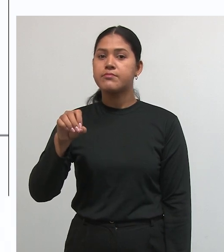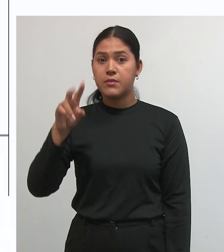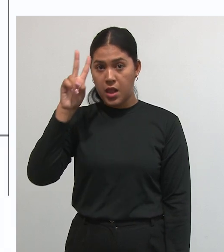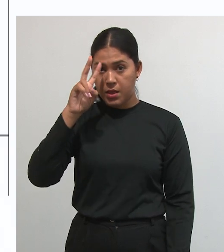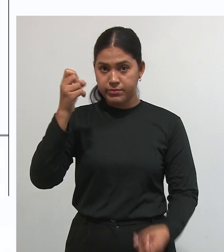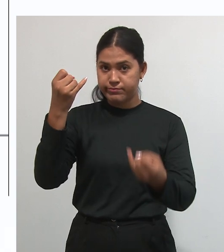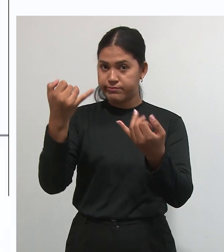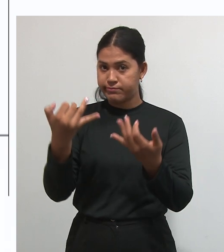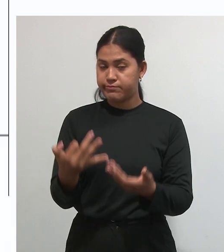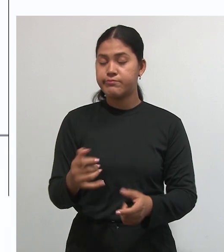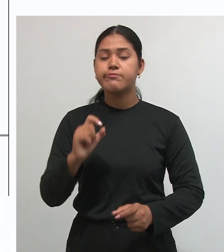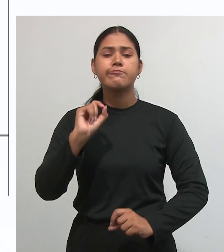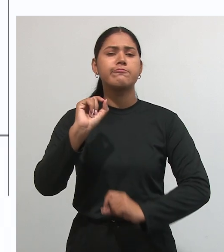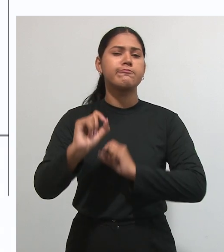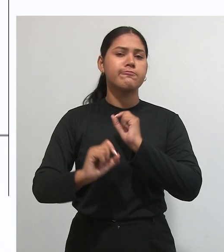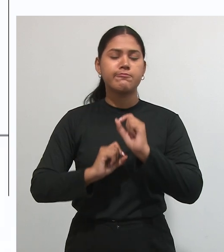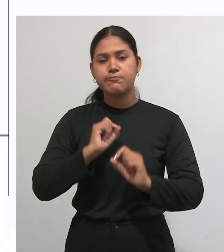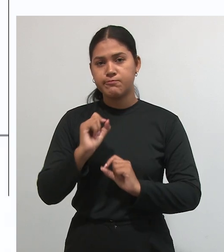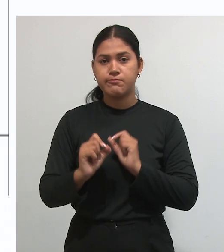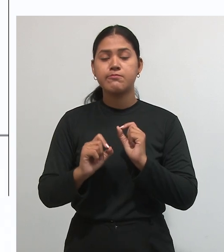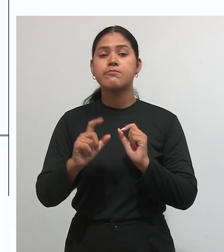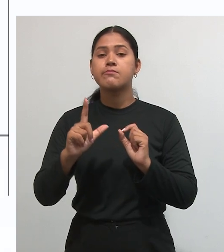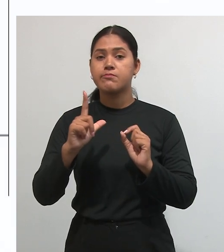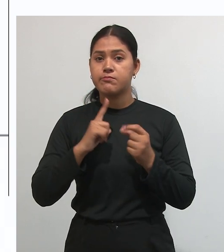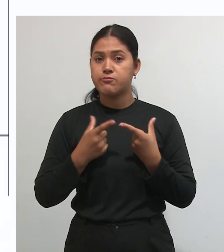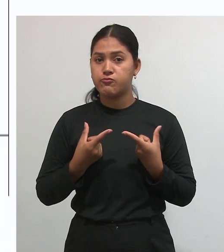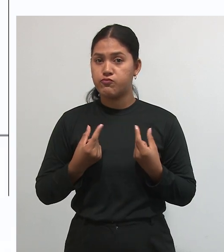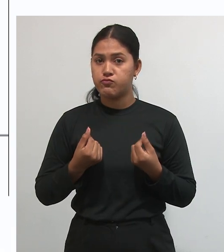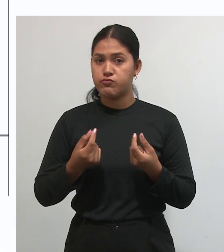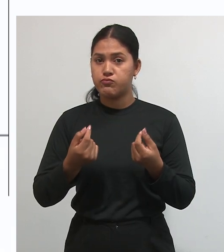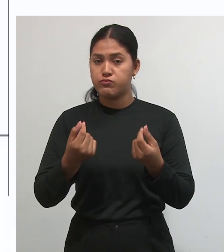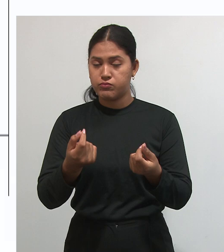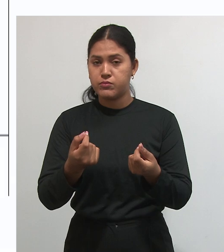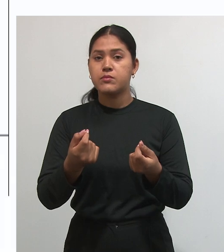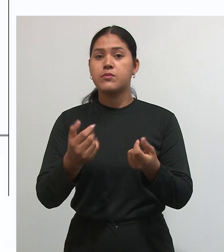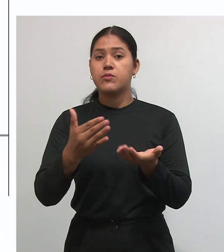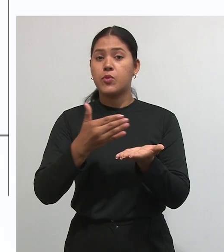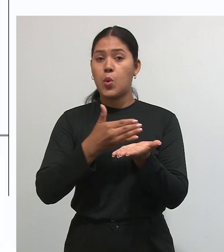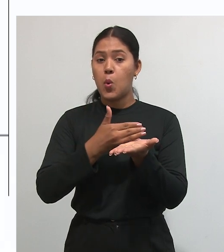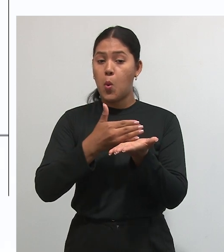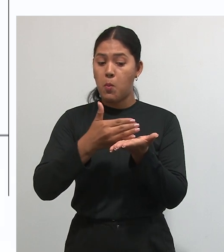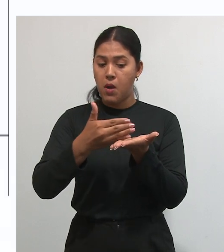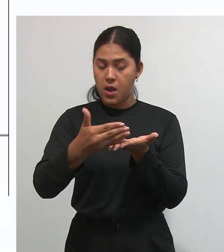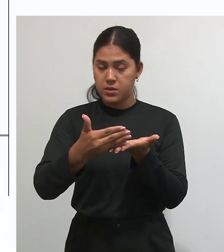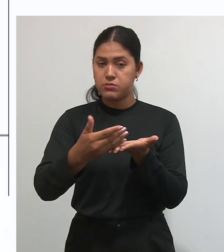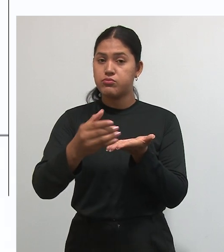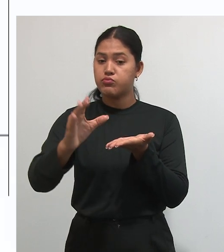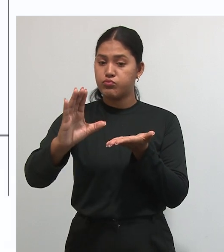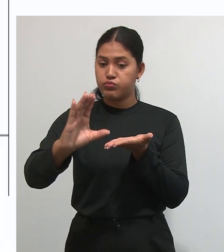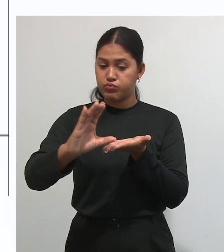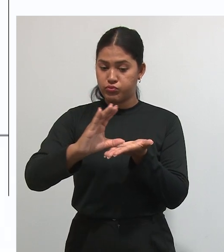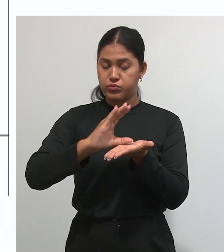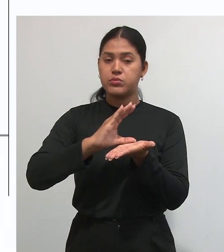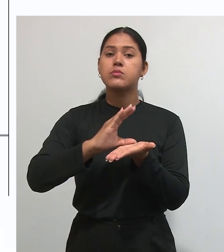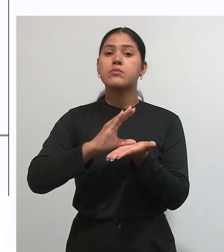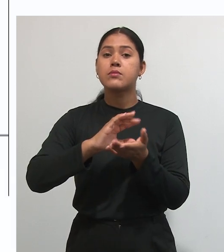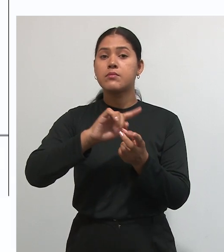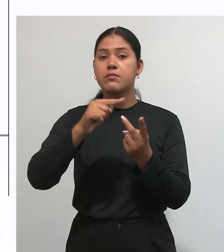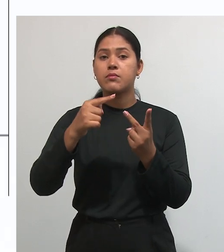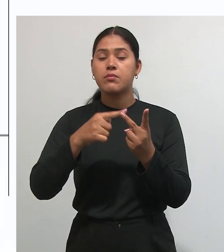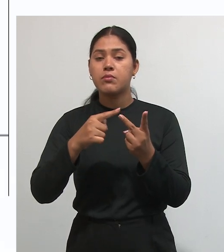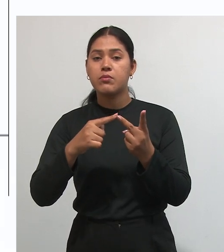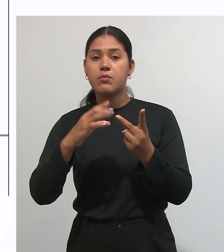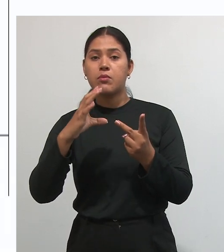que compreende o quê? Compreende os recursos financeiros no início do exercício, na conta caixa e